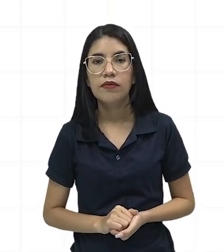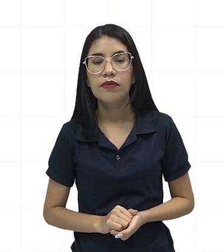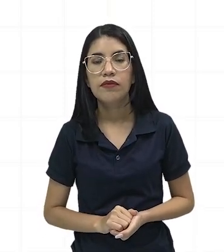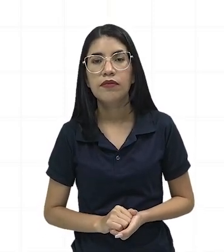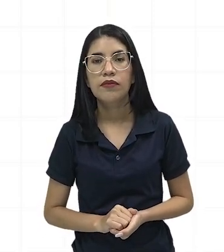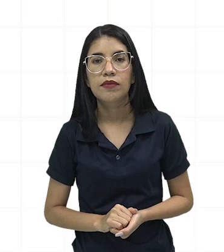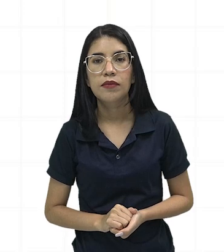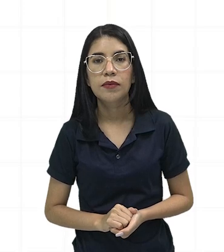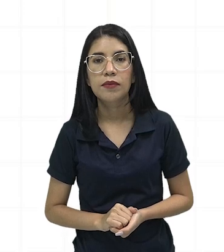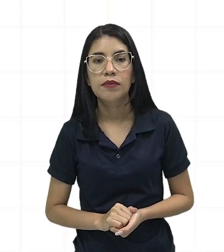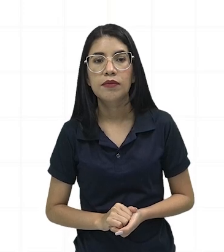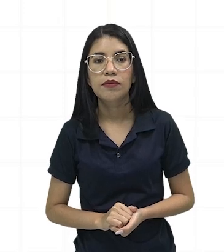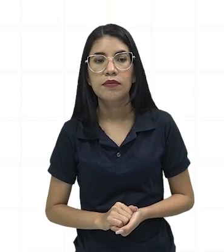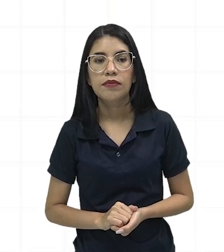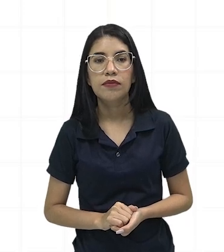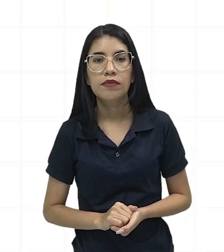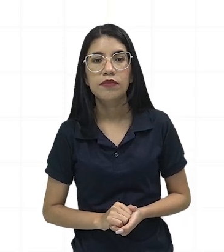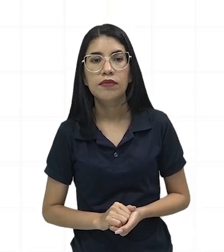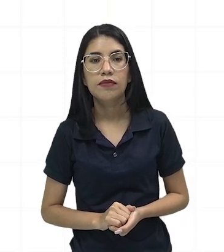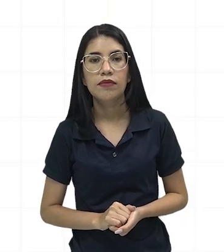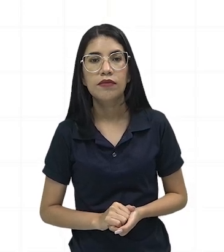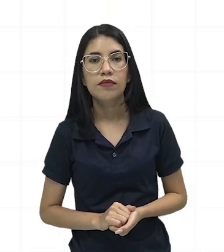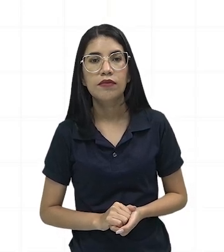ao lado.